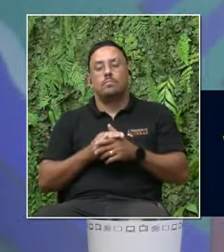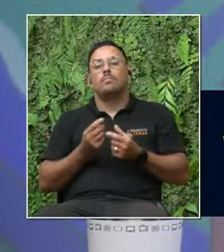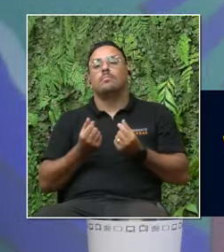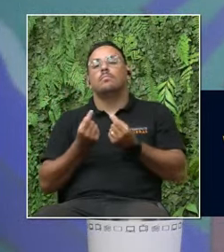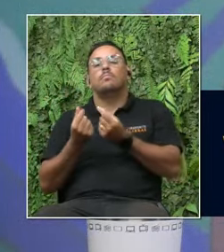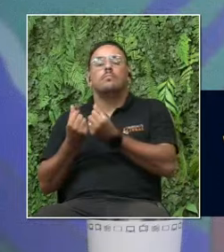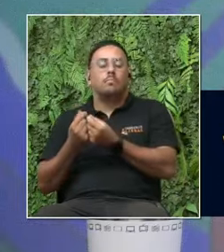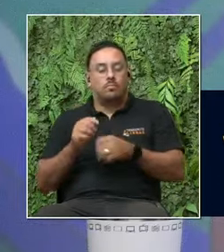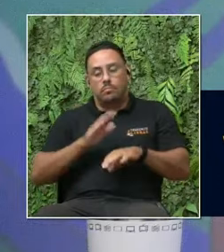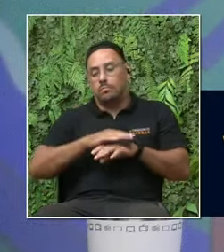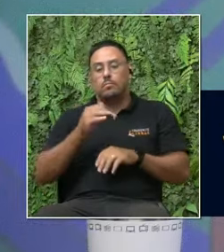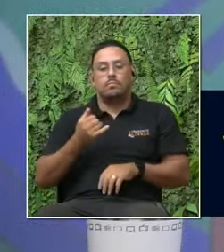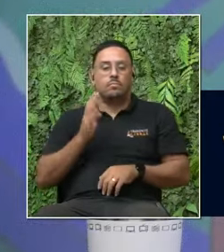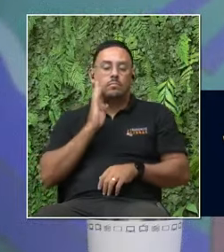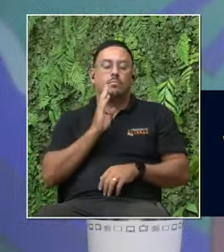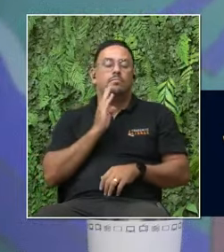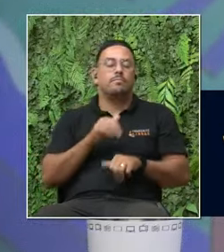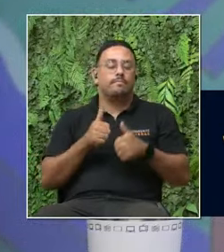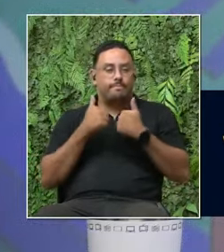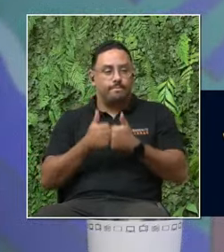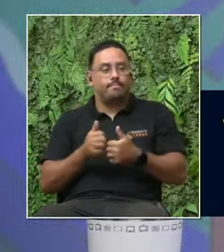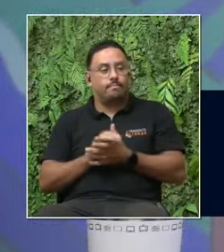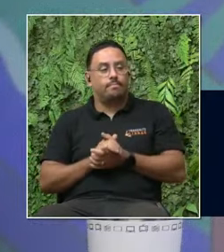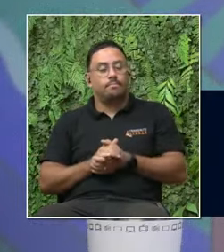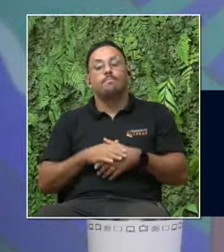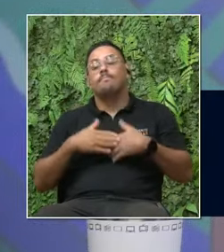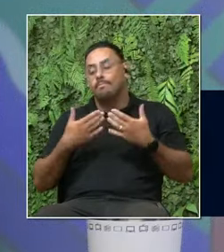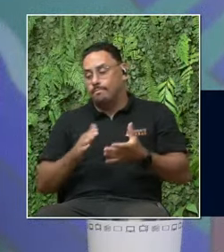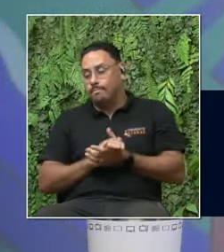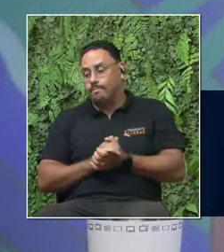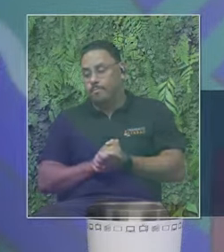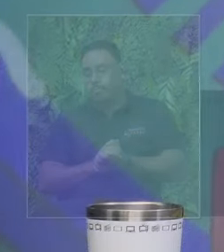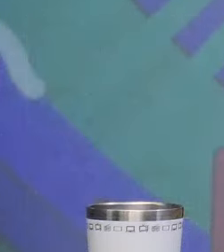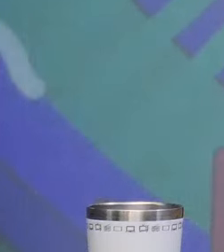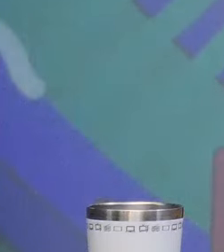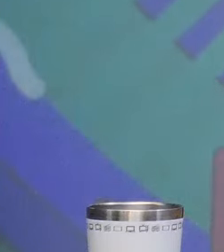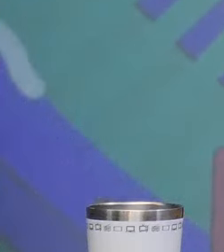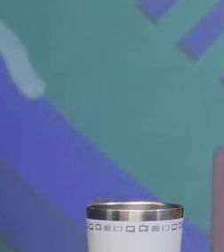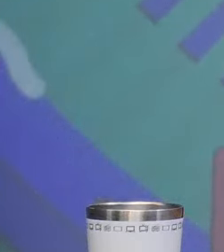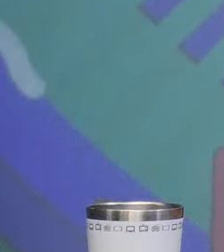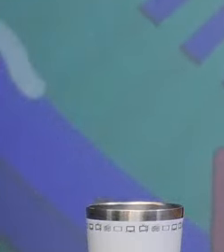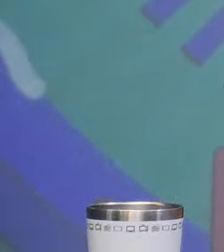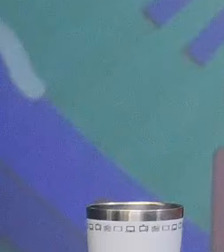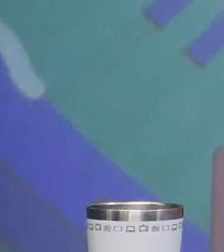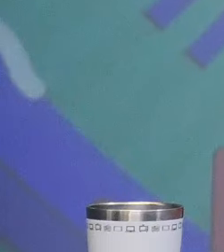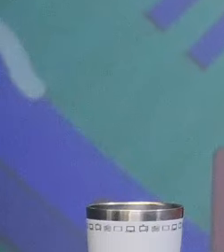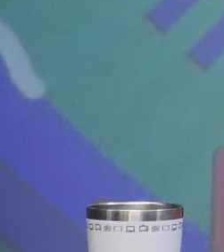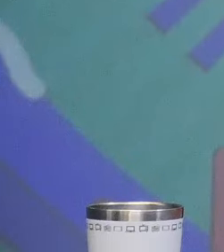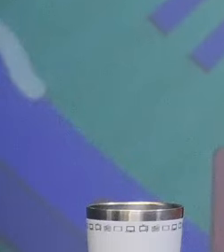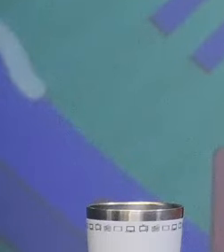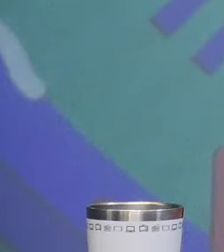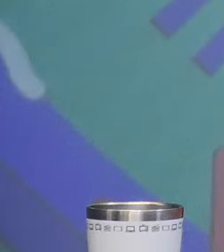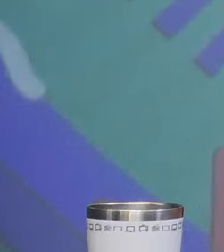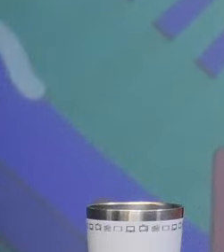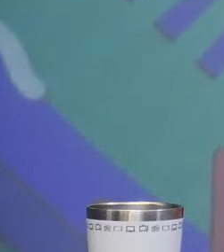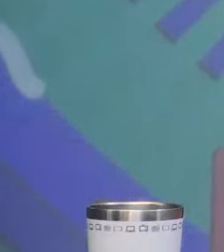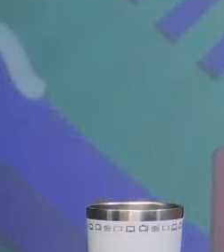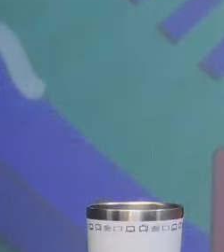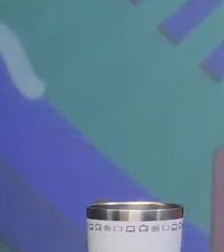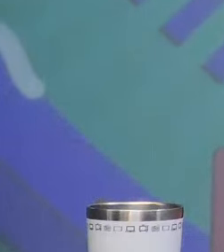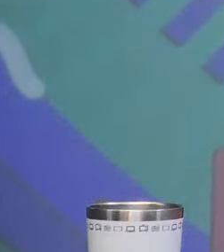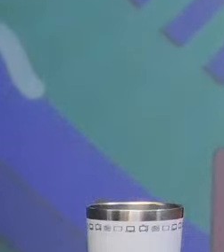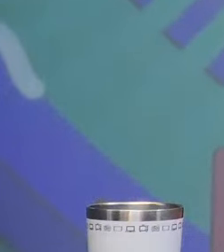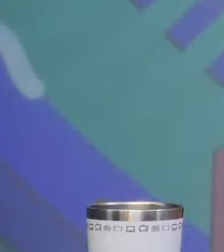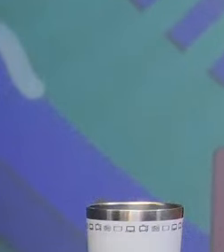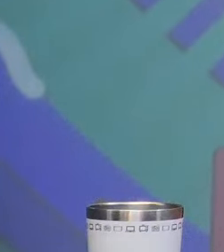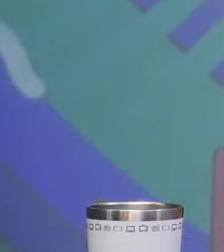dinheiro o que é muito legal tá certo muito bem tá na hora de entregar o comando da jornada pros nossos narradores que vão encantar